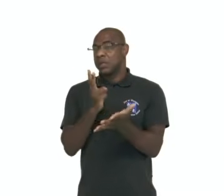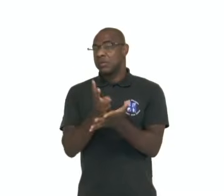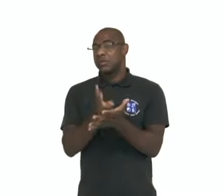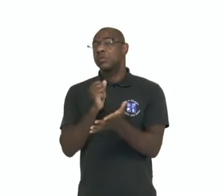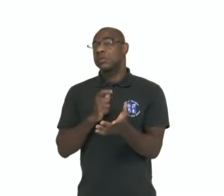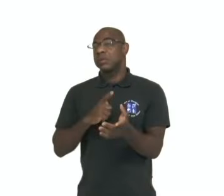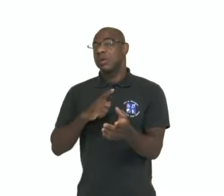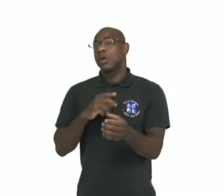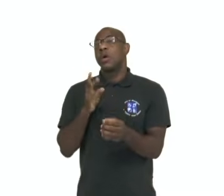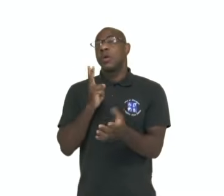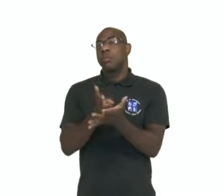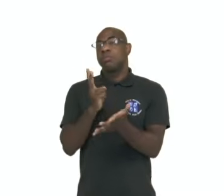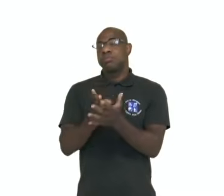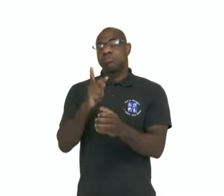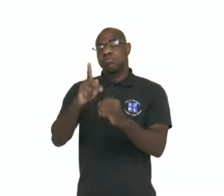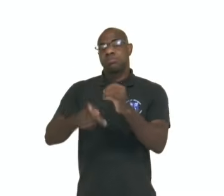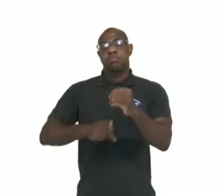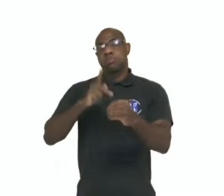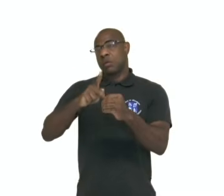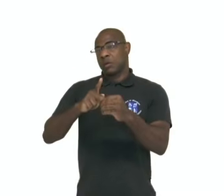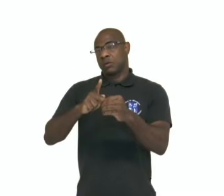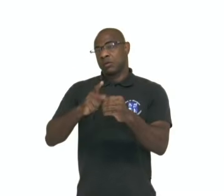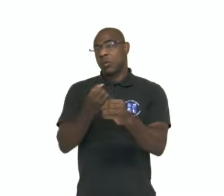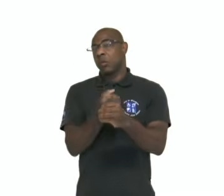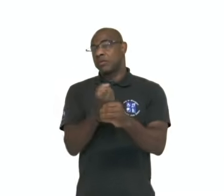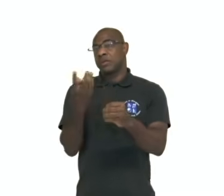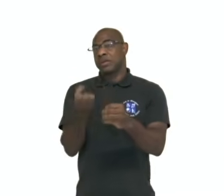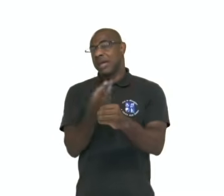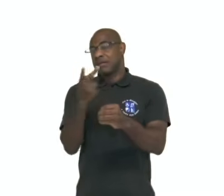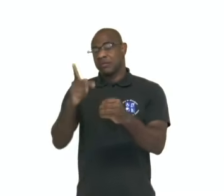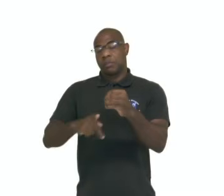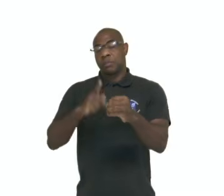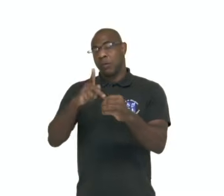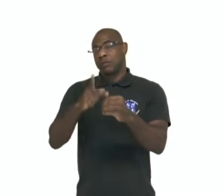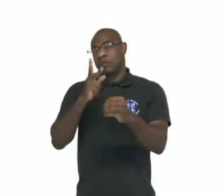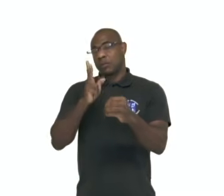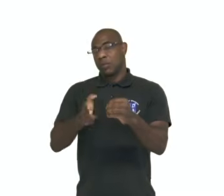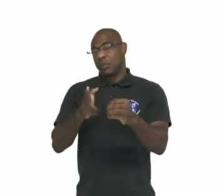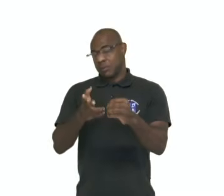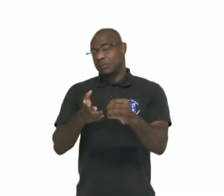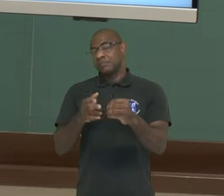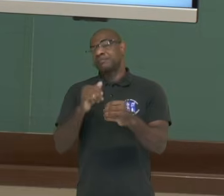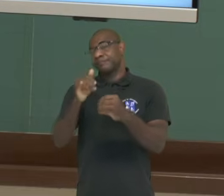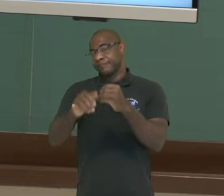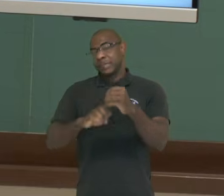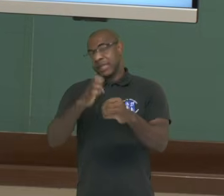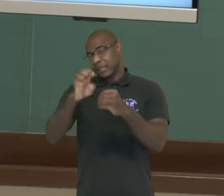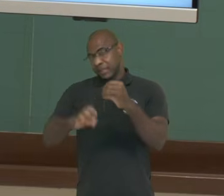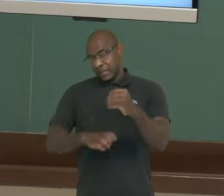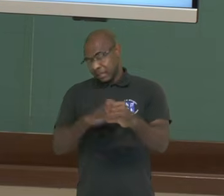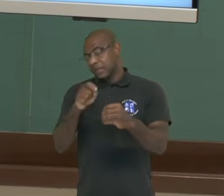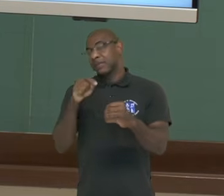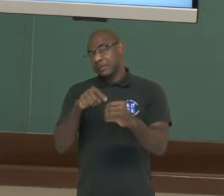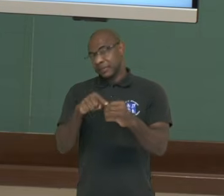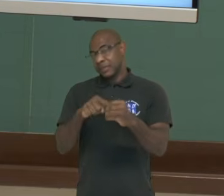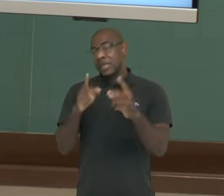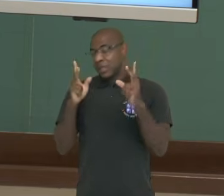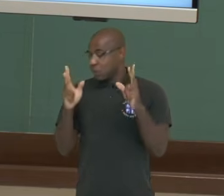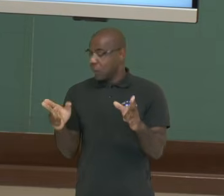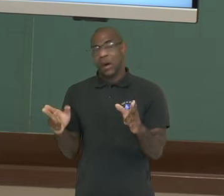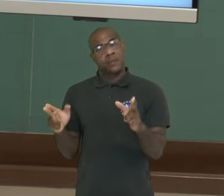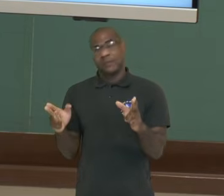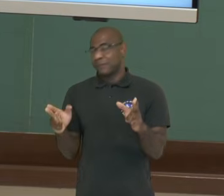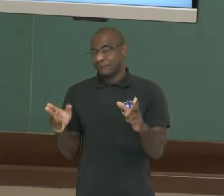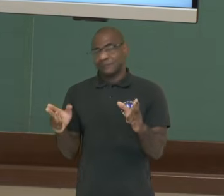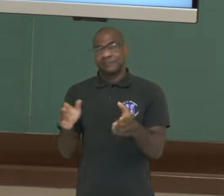de prótons e elétrons. Quando ele tem o mesmo número de prótons e elétrons iguais,